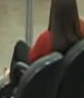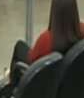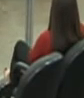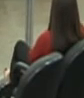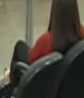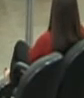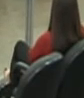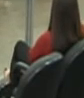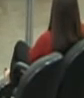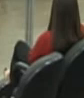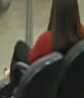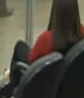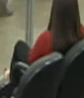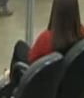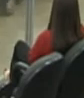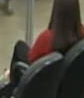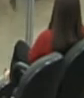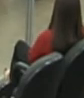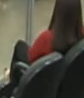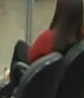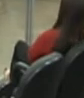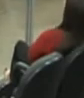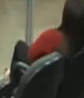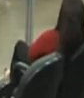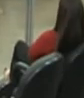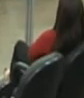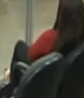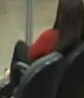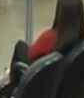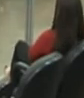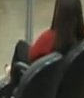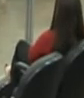TIM, pelo tempo de até 3 minutos.